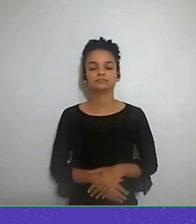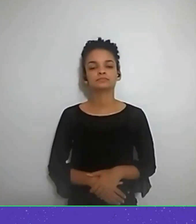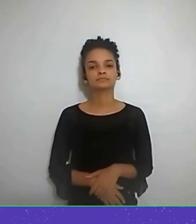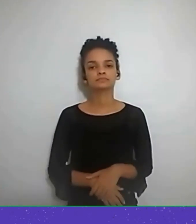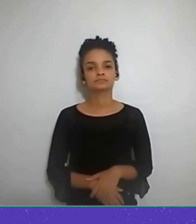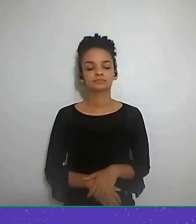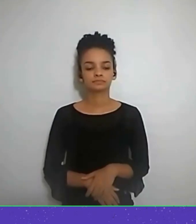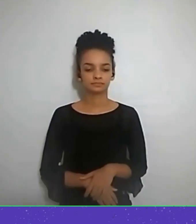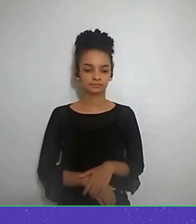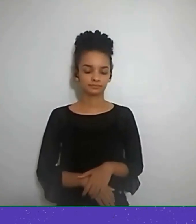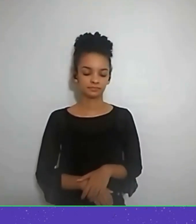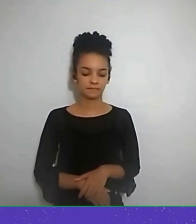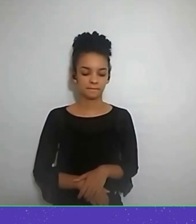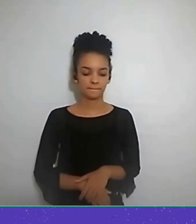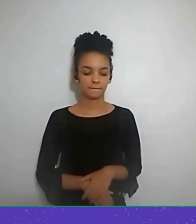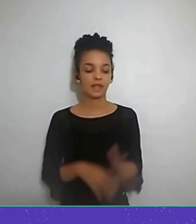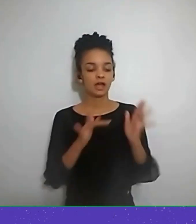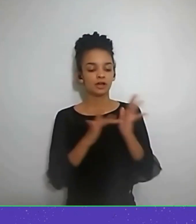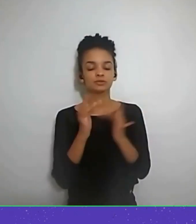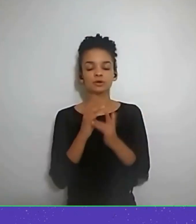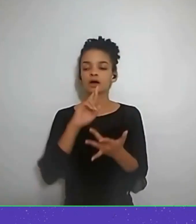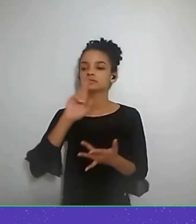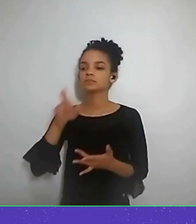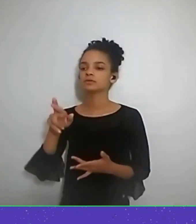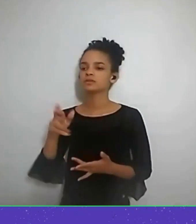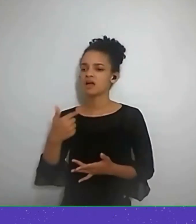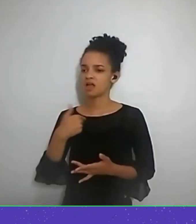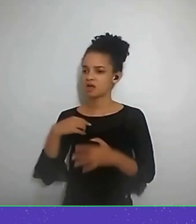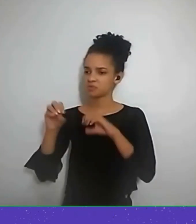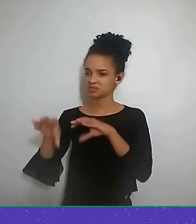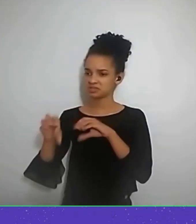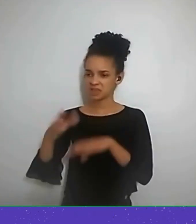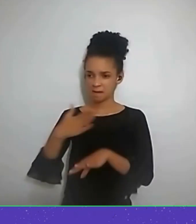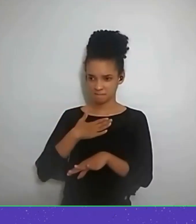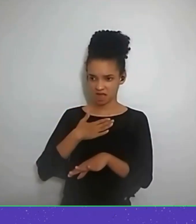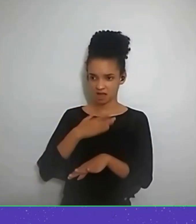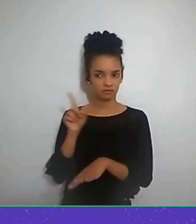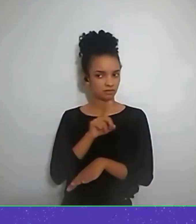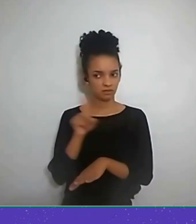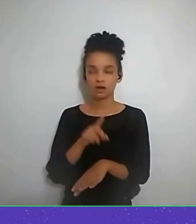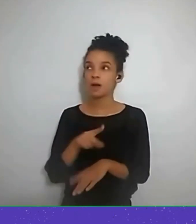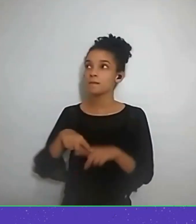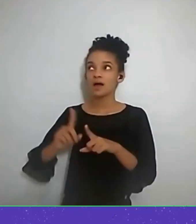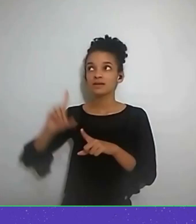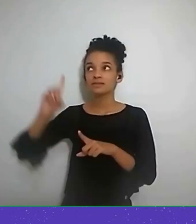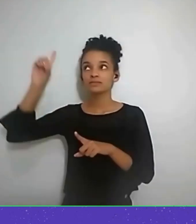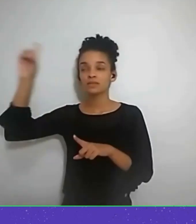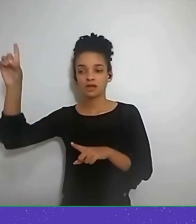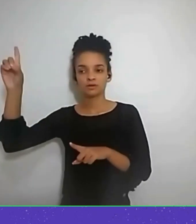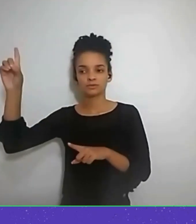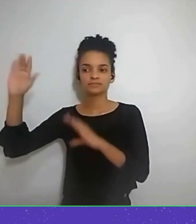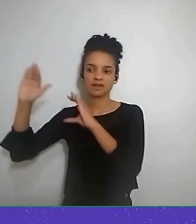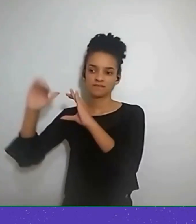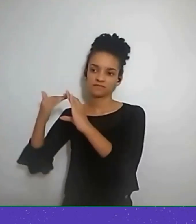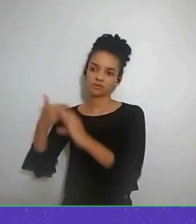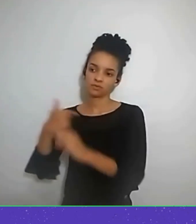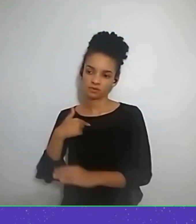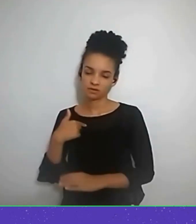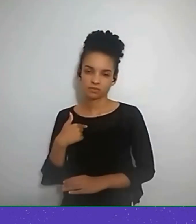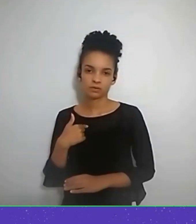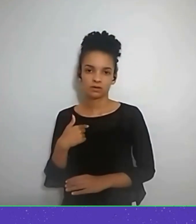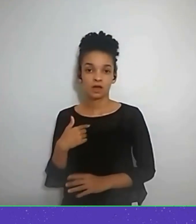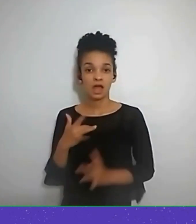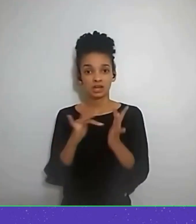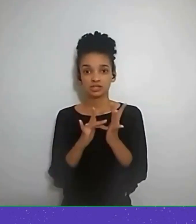Respondeu-lhe Jesus: o meu ensino não é meu, e sim daquele que me enviou. Jesus nem ensinava de si